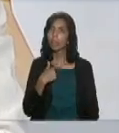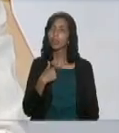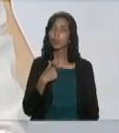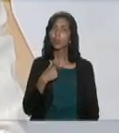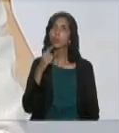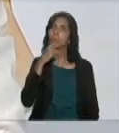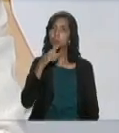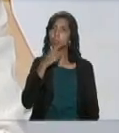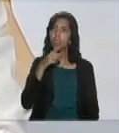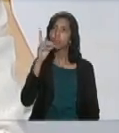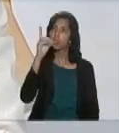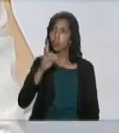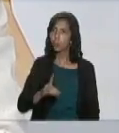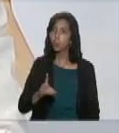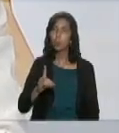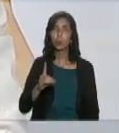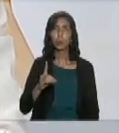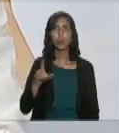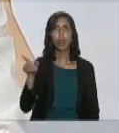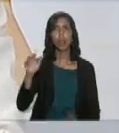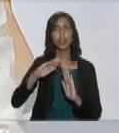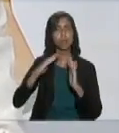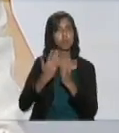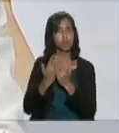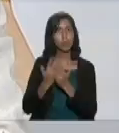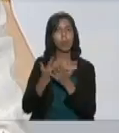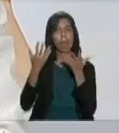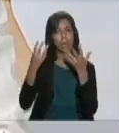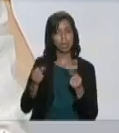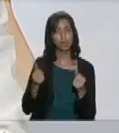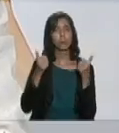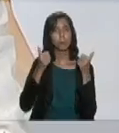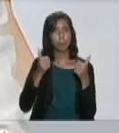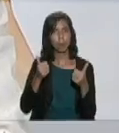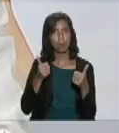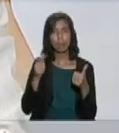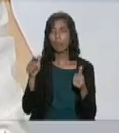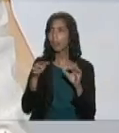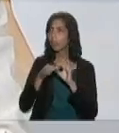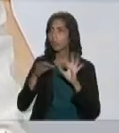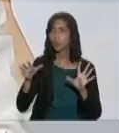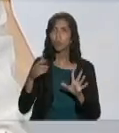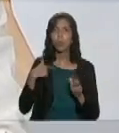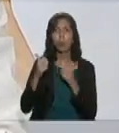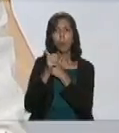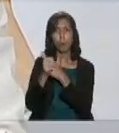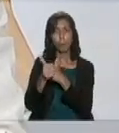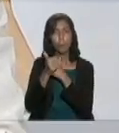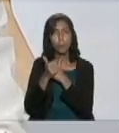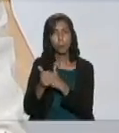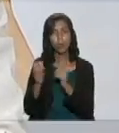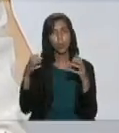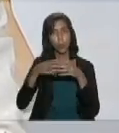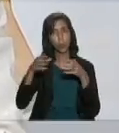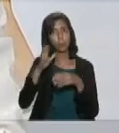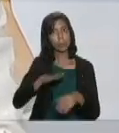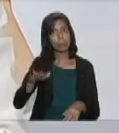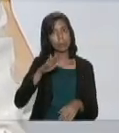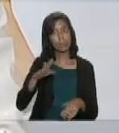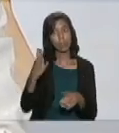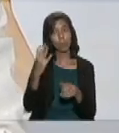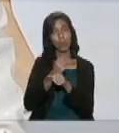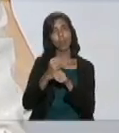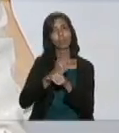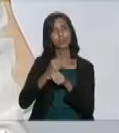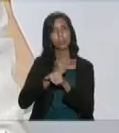abertura muito boa de uma diretora da creche que a gente faz o trabalho e ela me deixou acompanhar um grupo de crianças durante 4